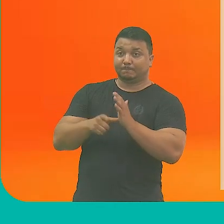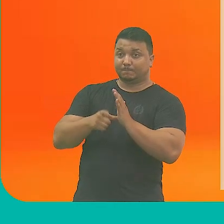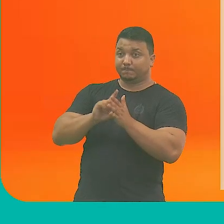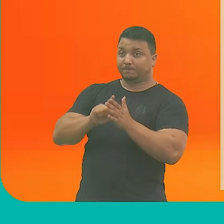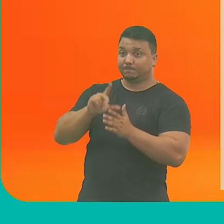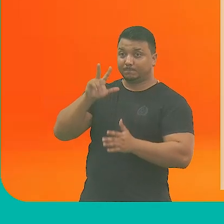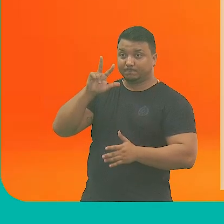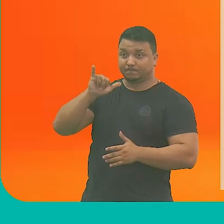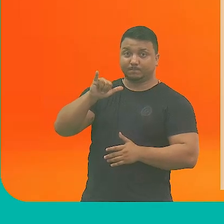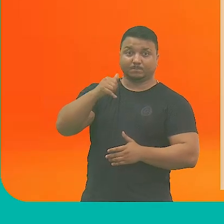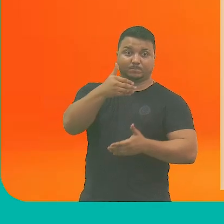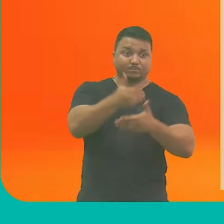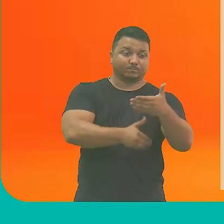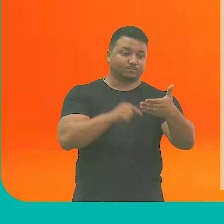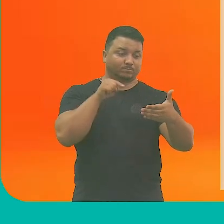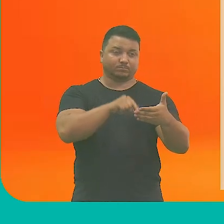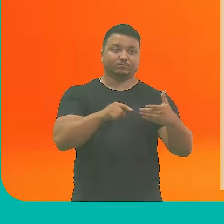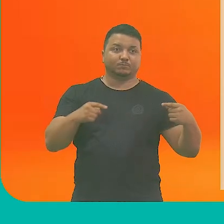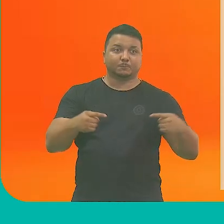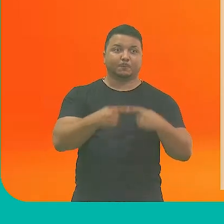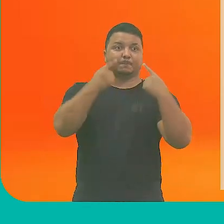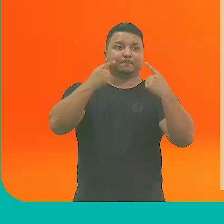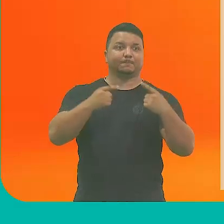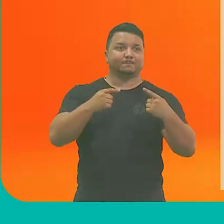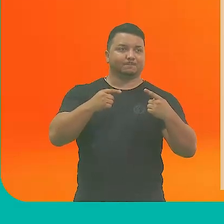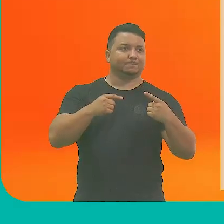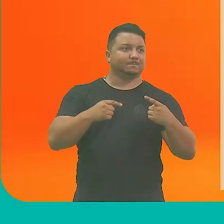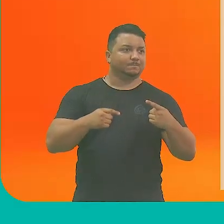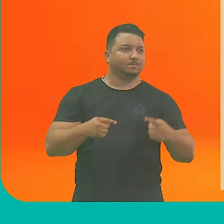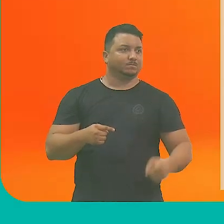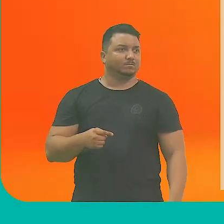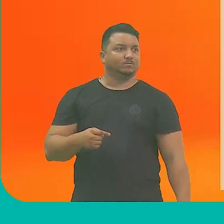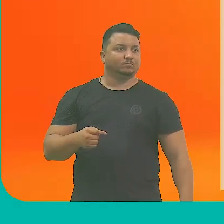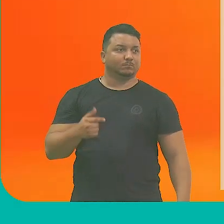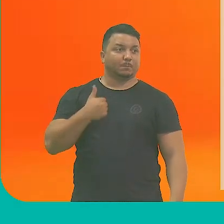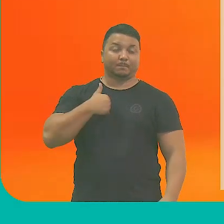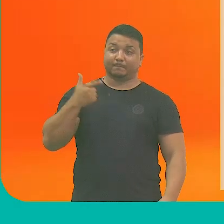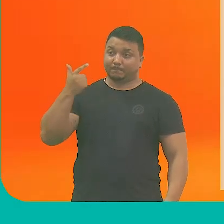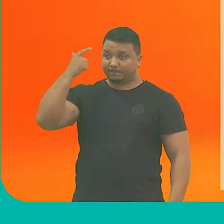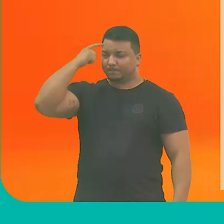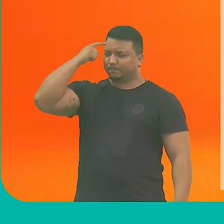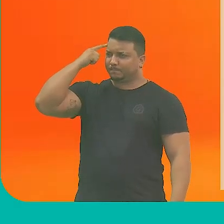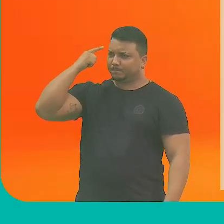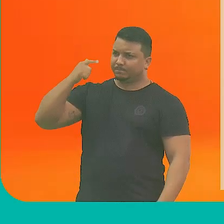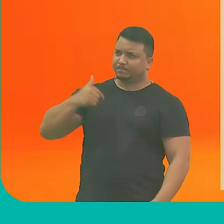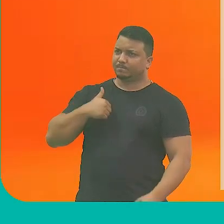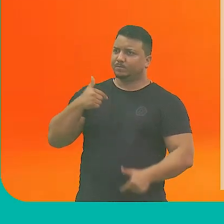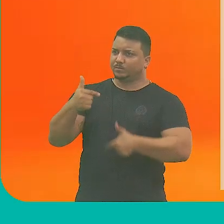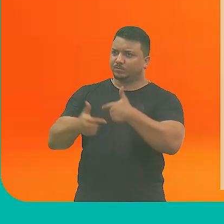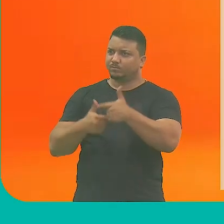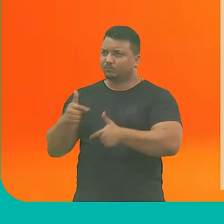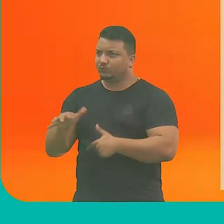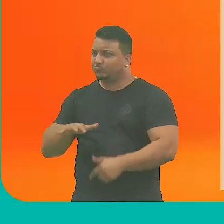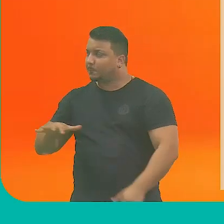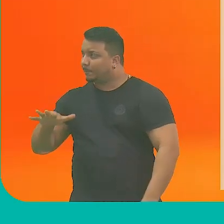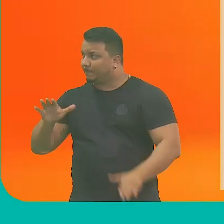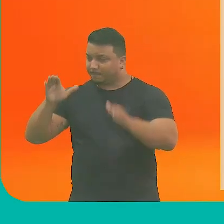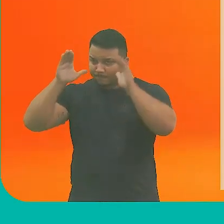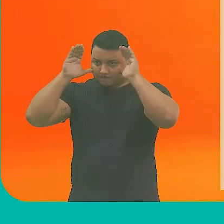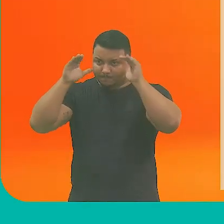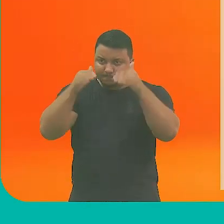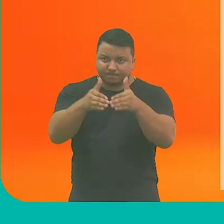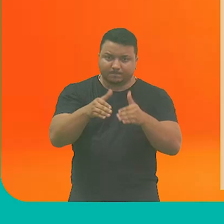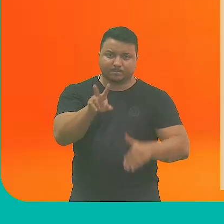vai cair na prova. E aí, gente, quando a gente passa a trabalhar focado